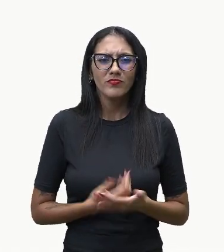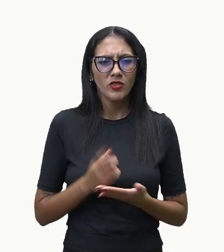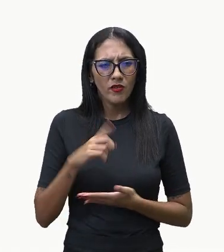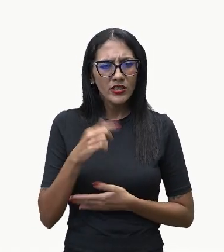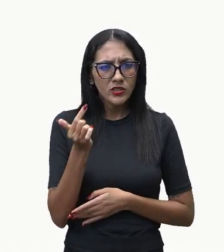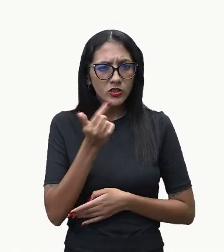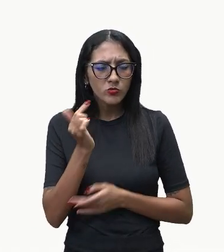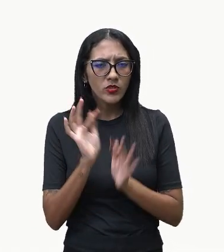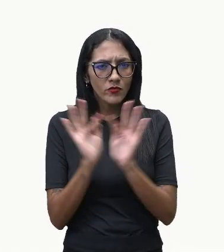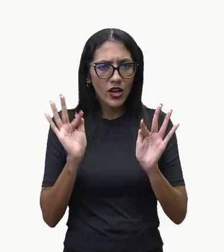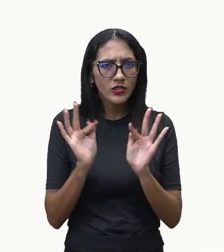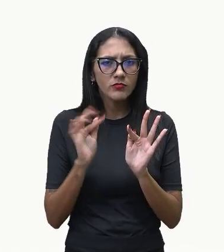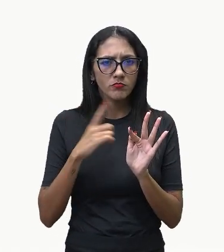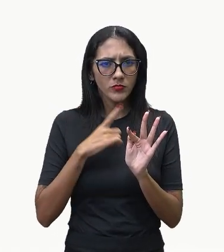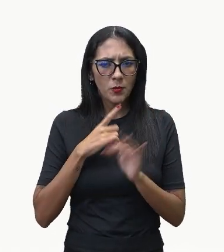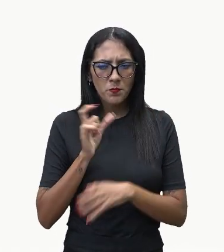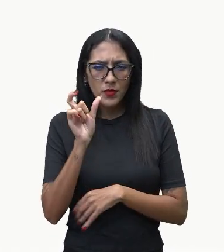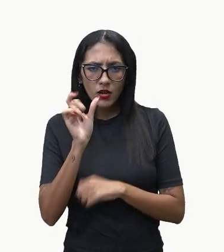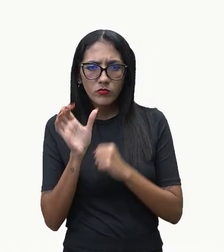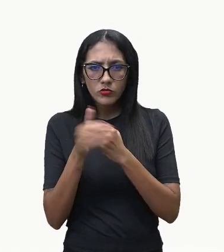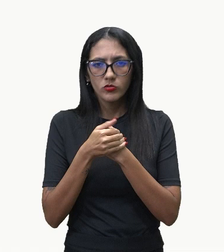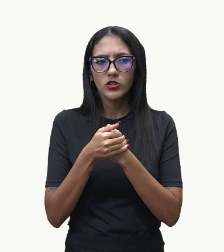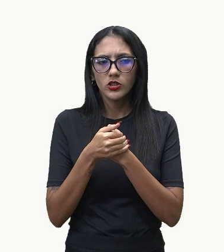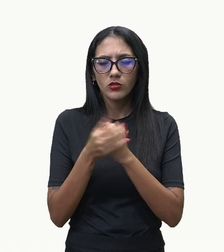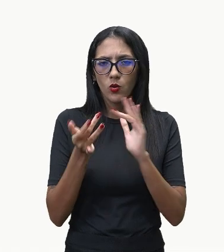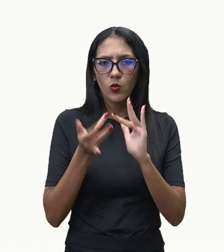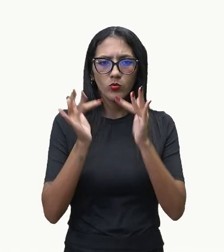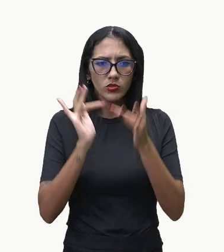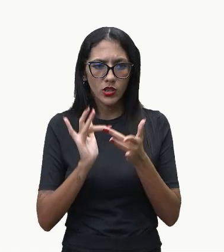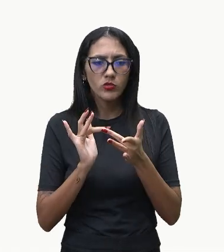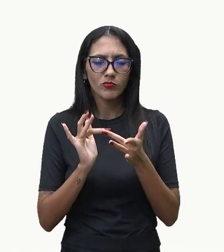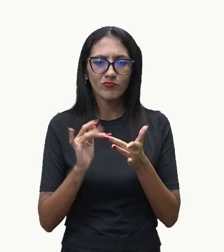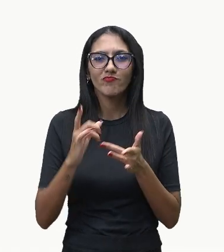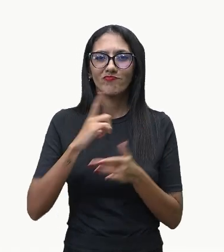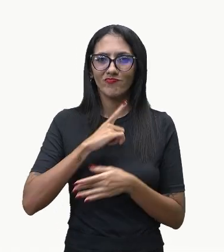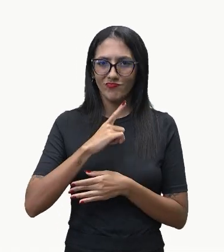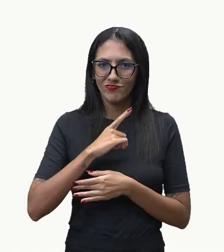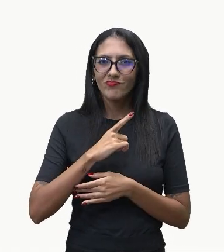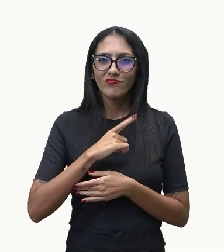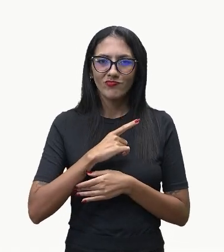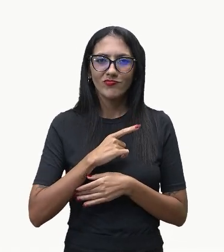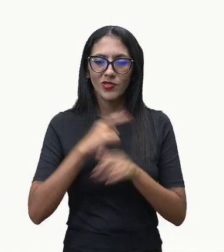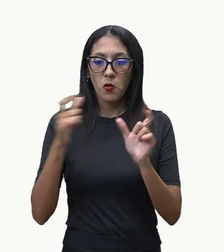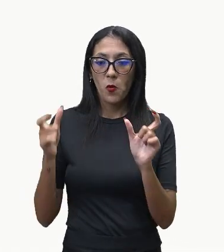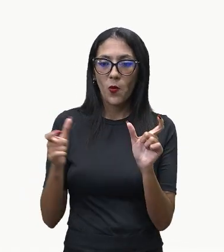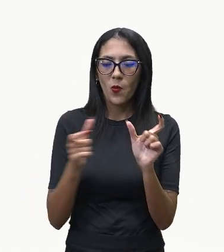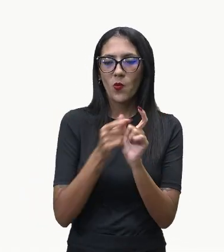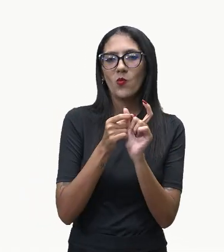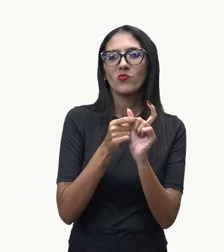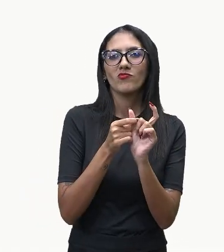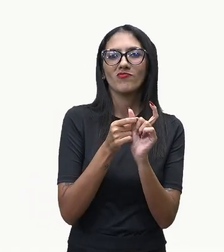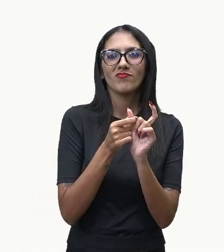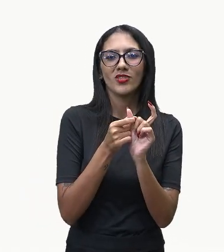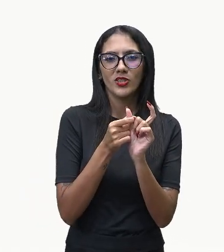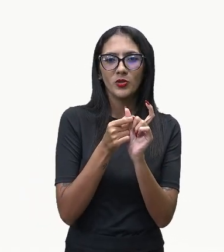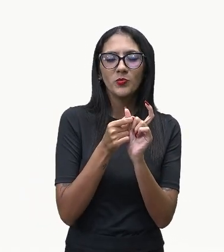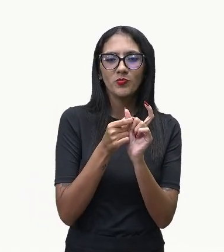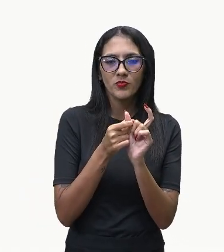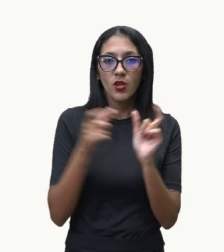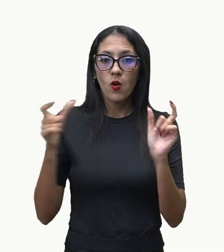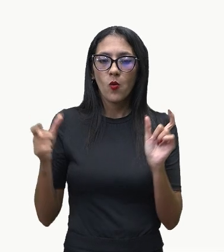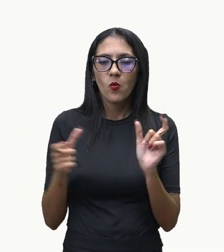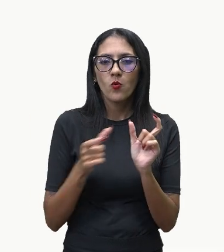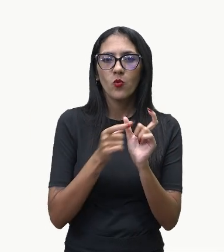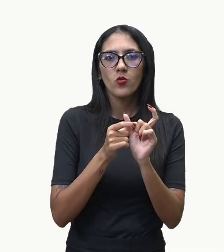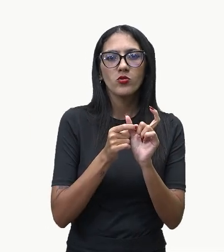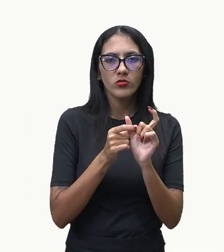termo? Tem sim. De uma conjunçãozinha, uma conjunção que nós chamamos de